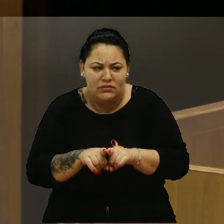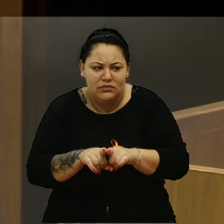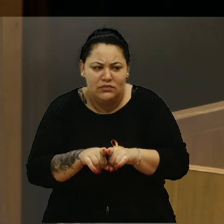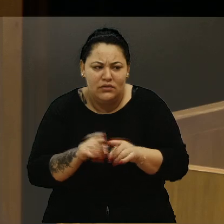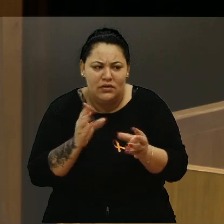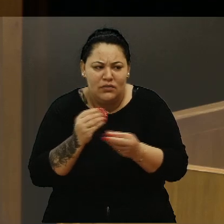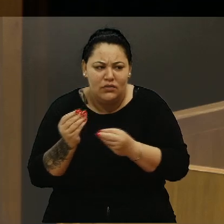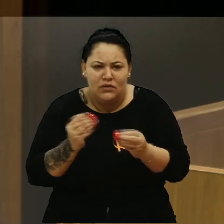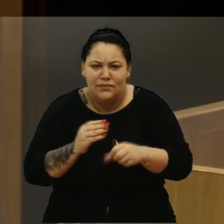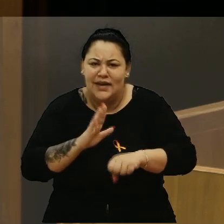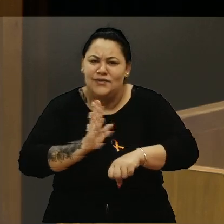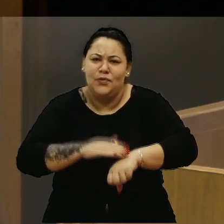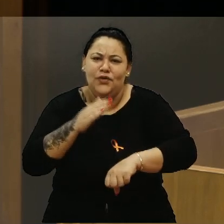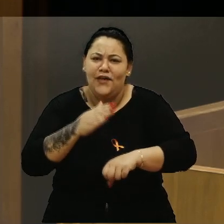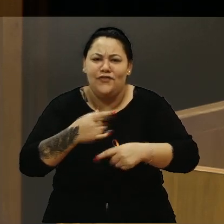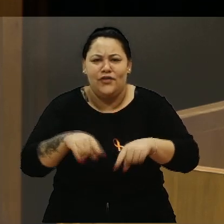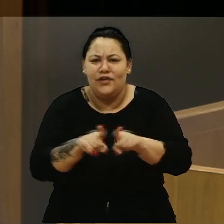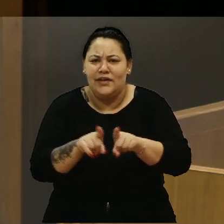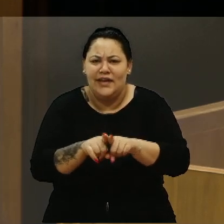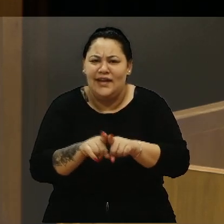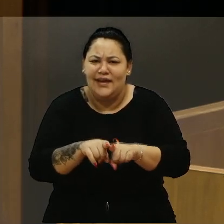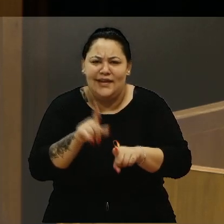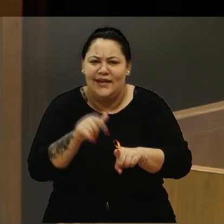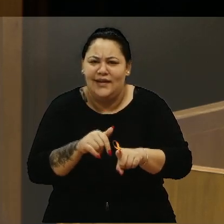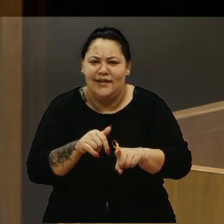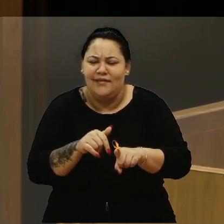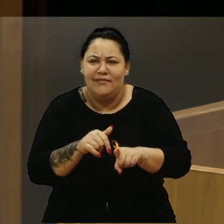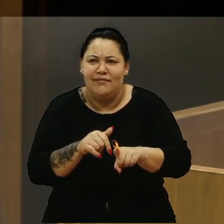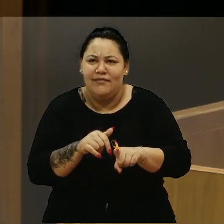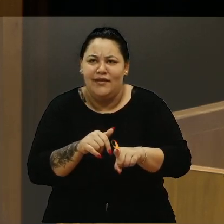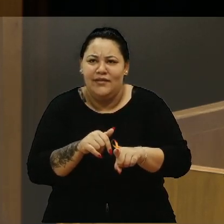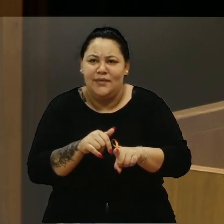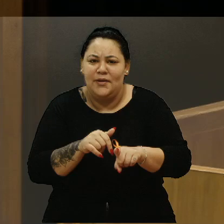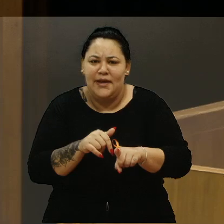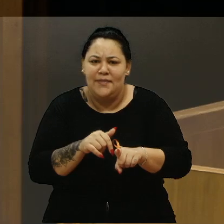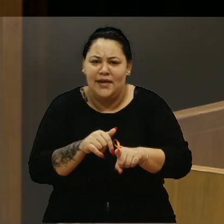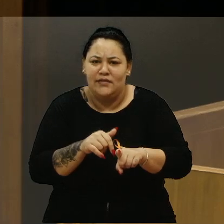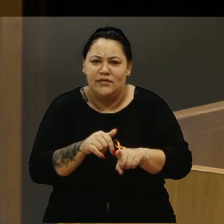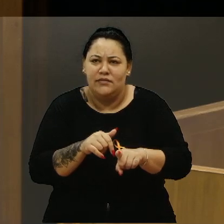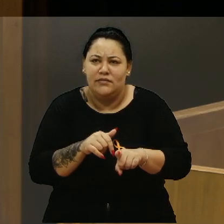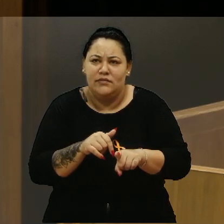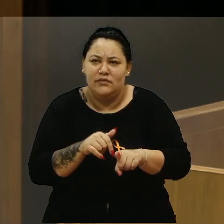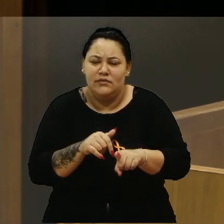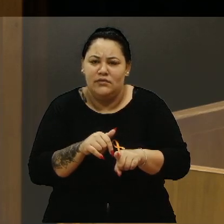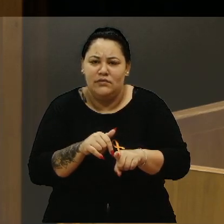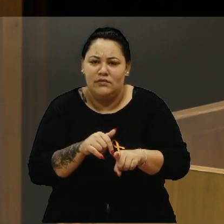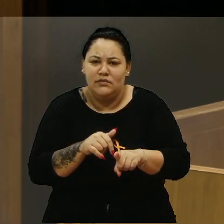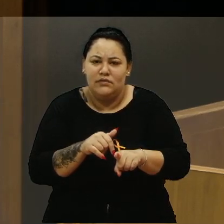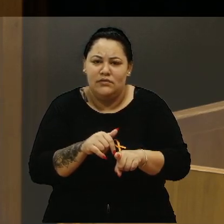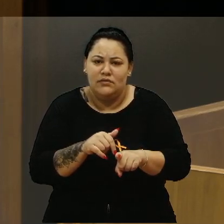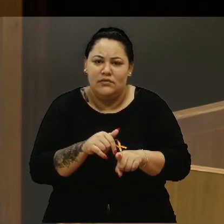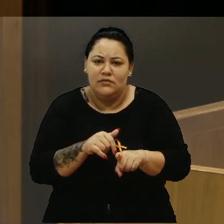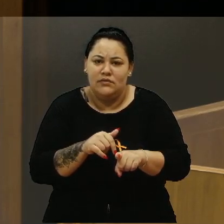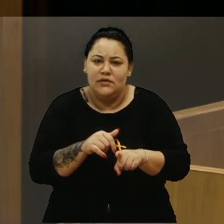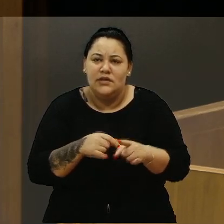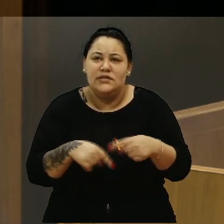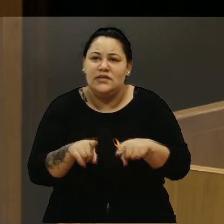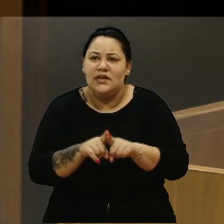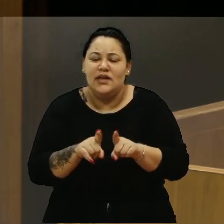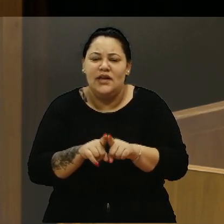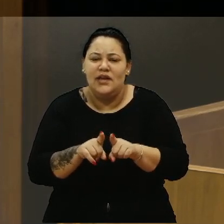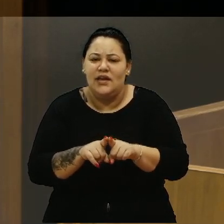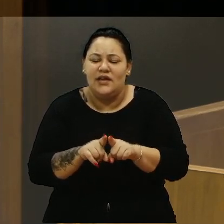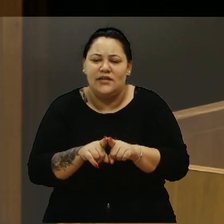mais gravosa do que a lei federal e merece uma revisão eminente. Dentre as principais diretrizes,